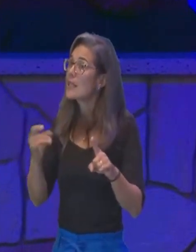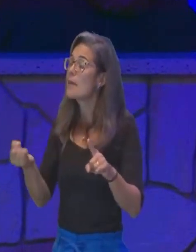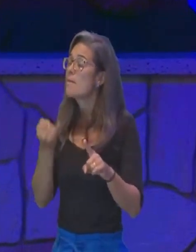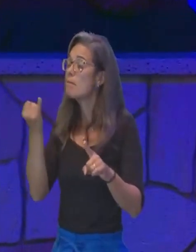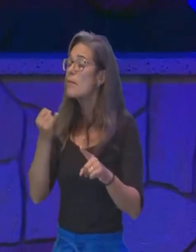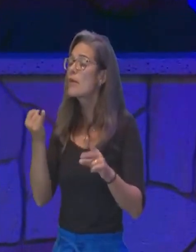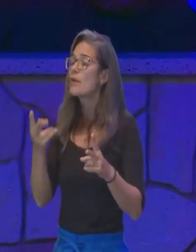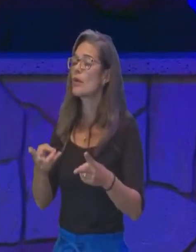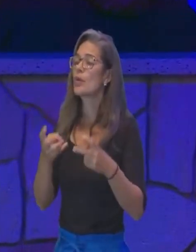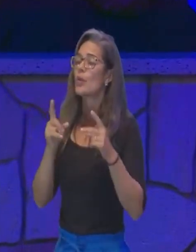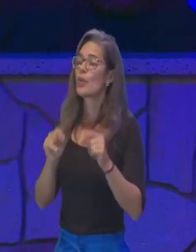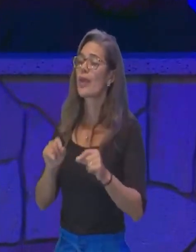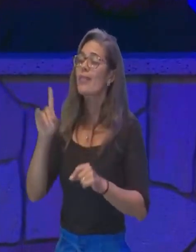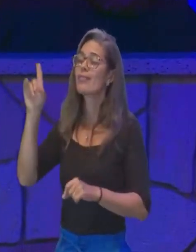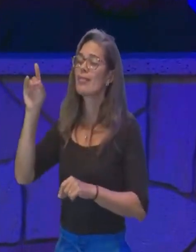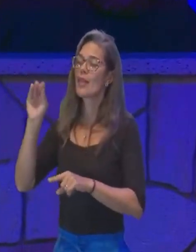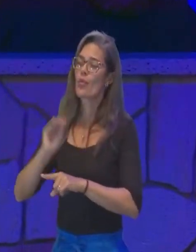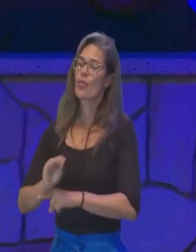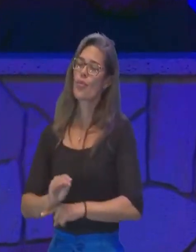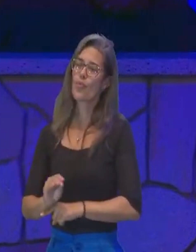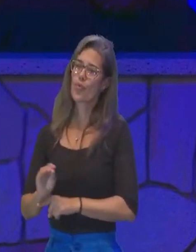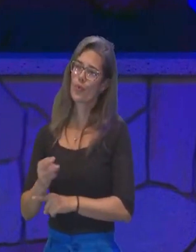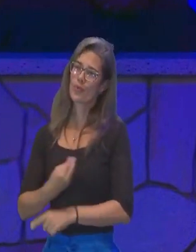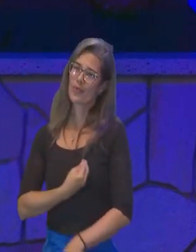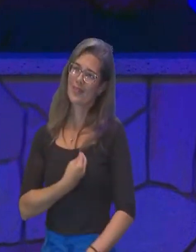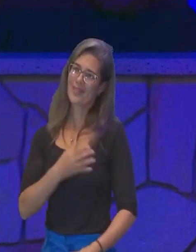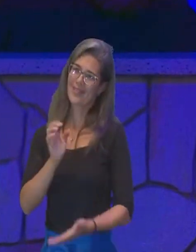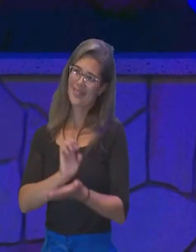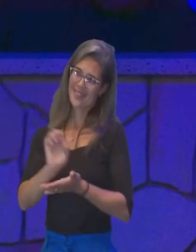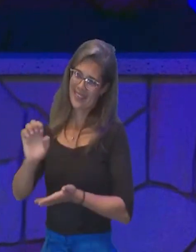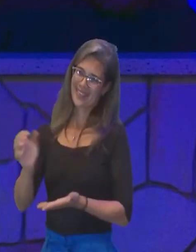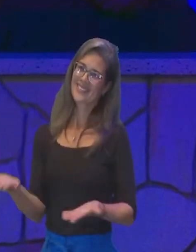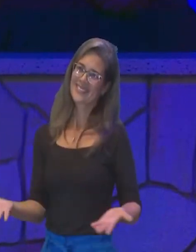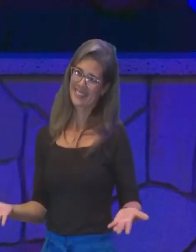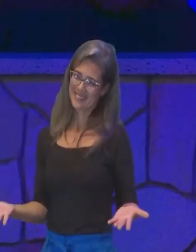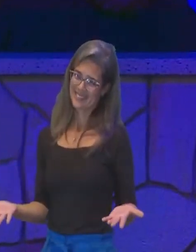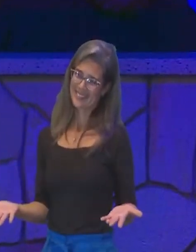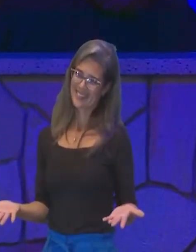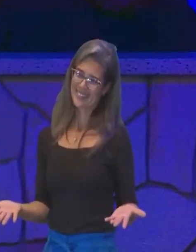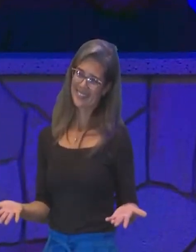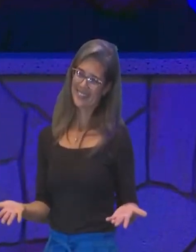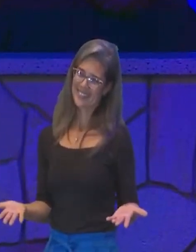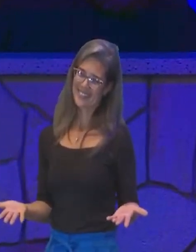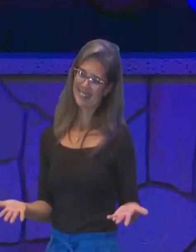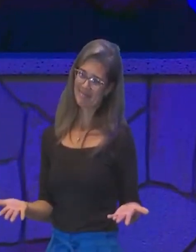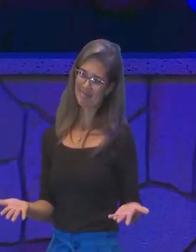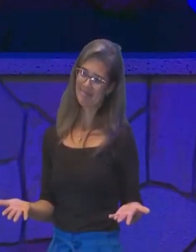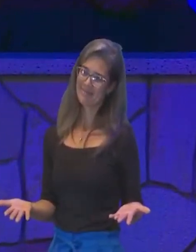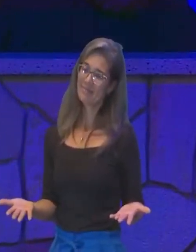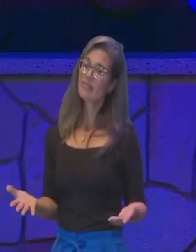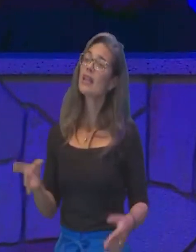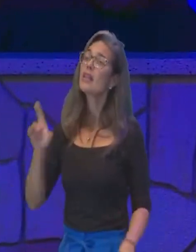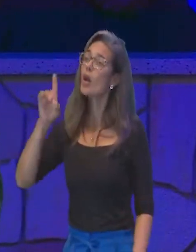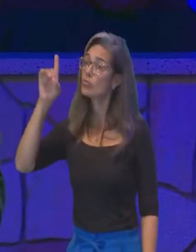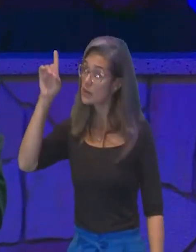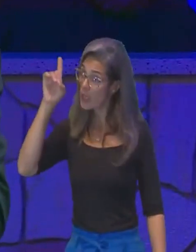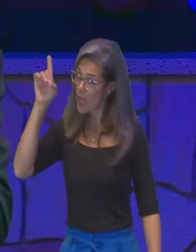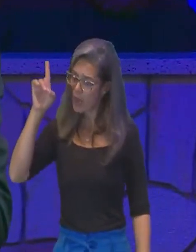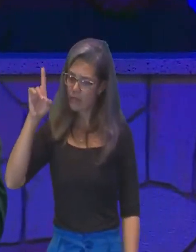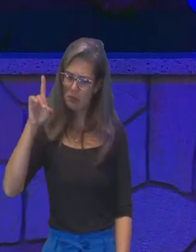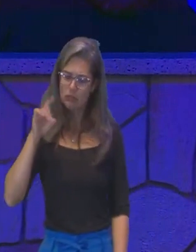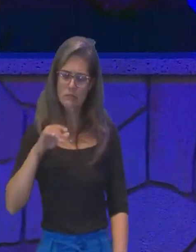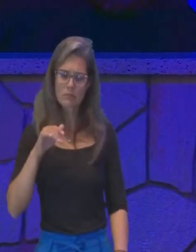o tratamento de Deus, e aqui, esta é a palavra para cada um de nós aqui nesta noite. O que fazes aqui? Percebamos